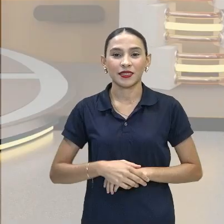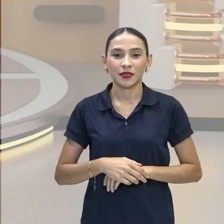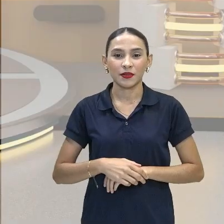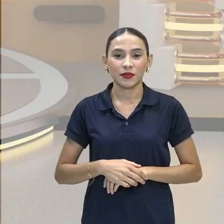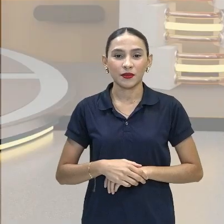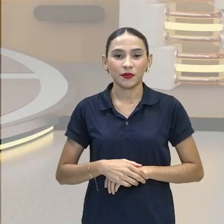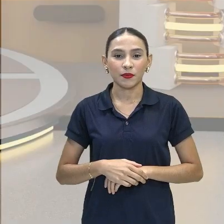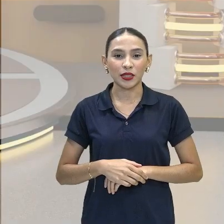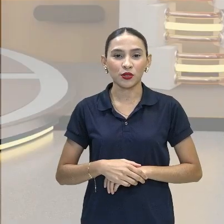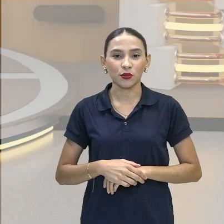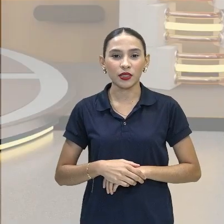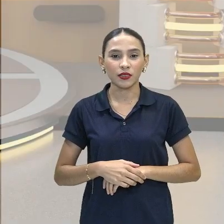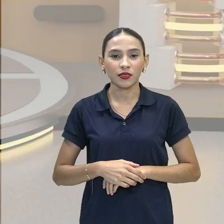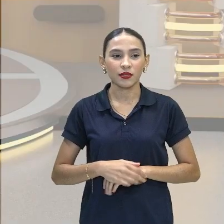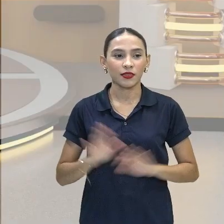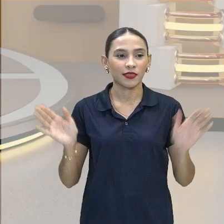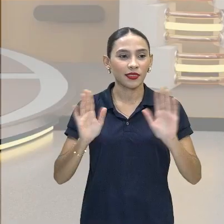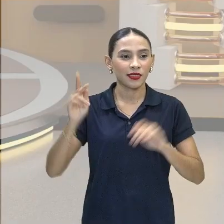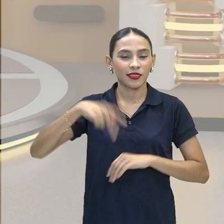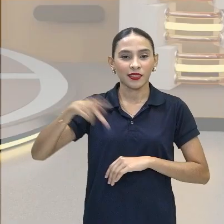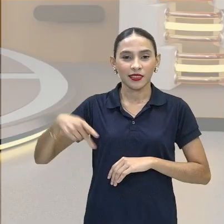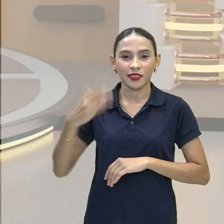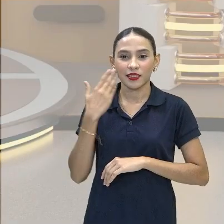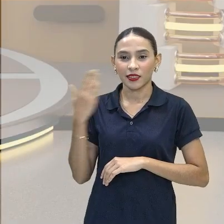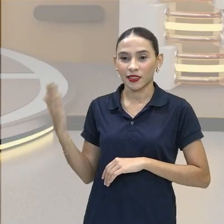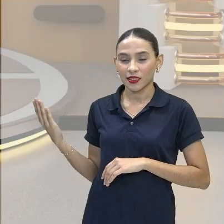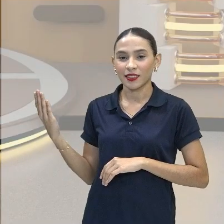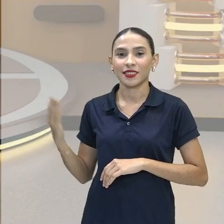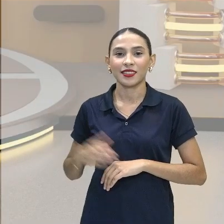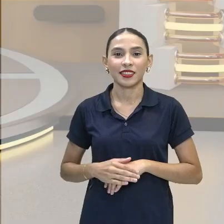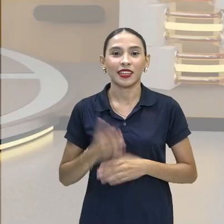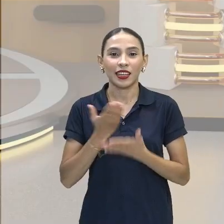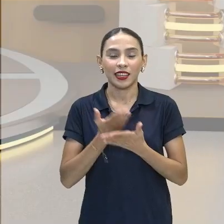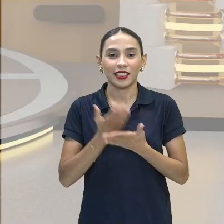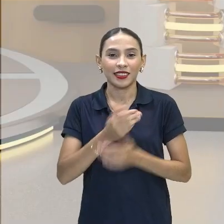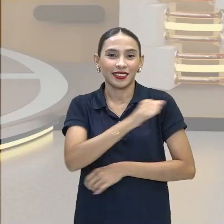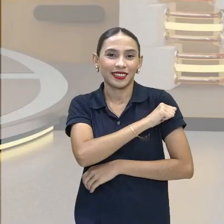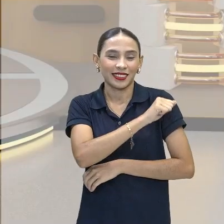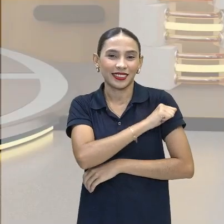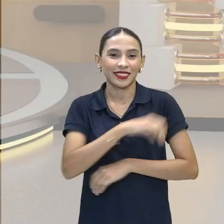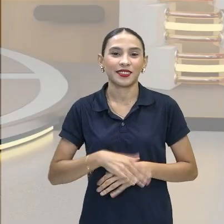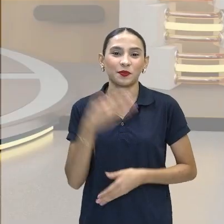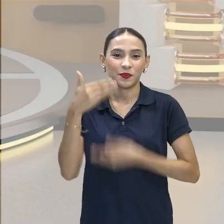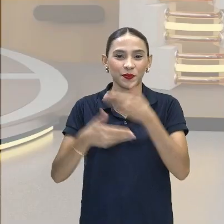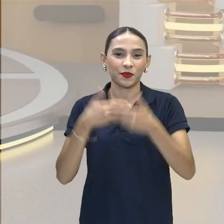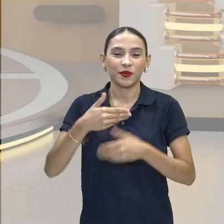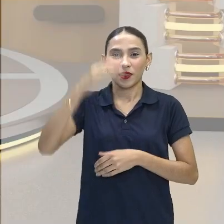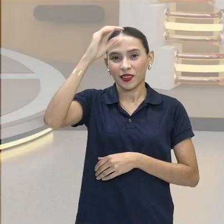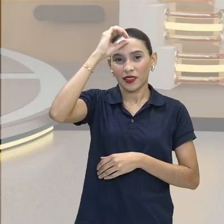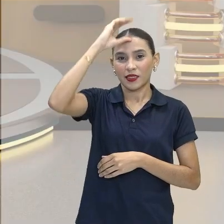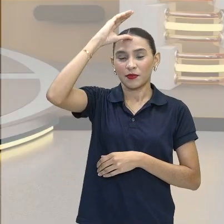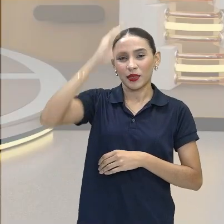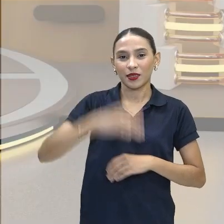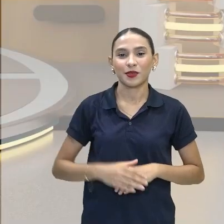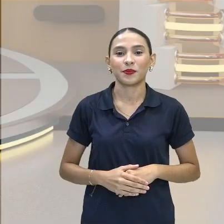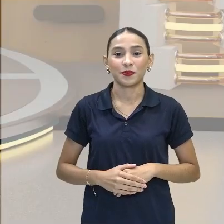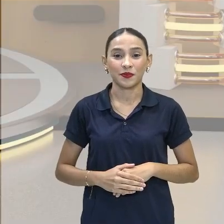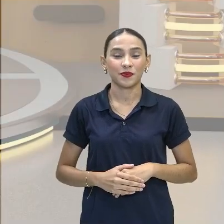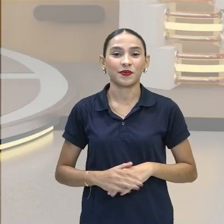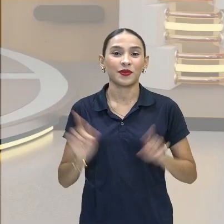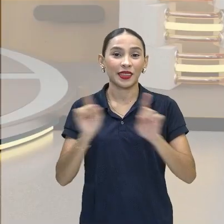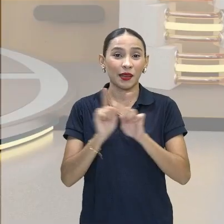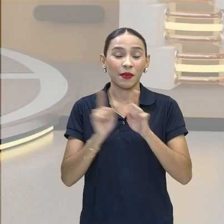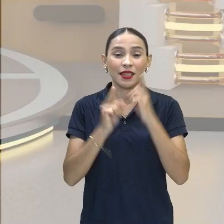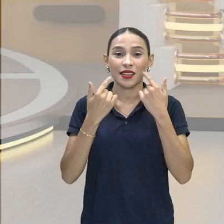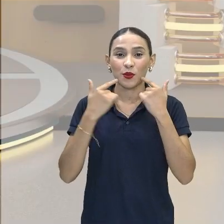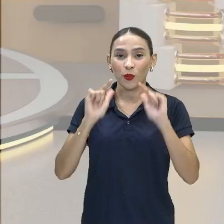professora! Olá, sejam todos bem-vindos, estudantes e professores, nessa trajetória do conhecimento e da área de